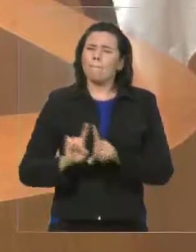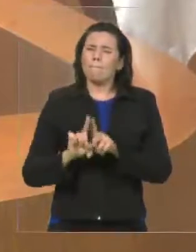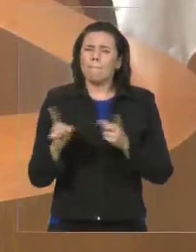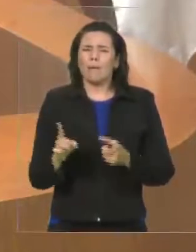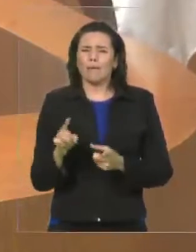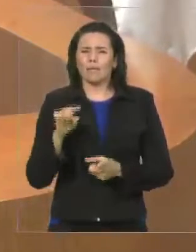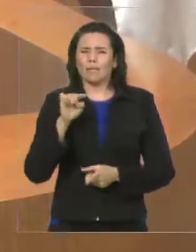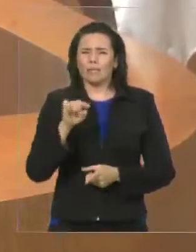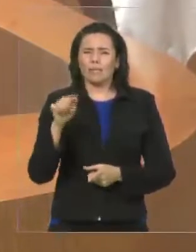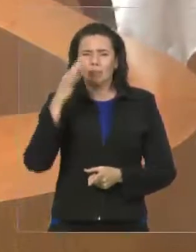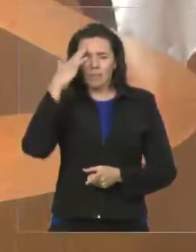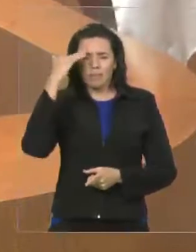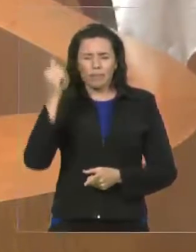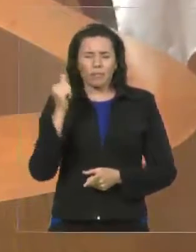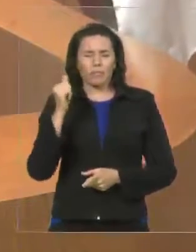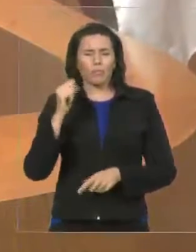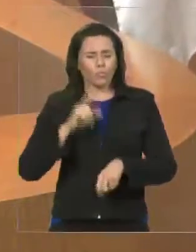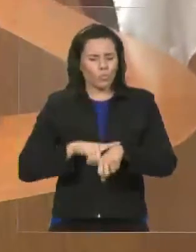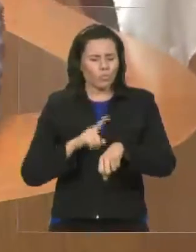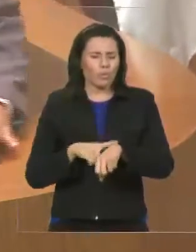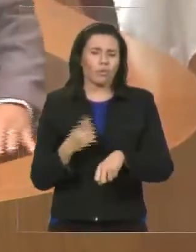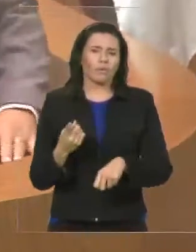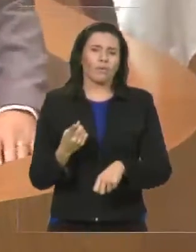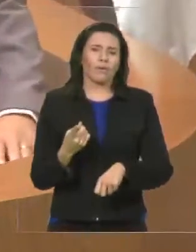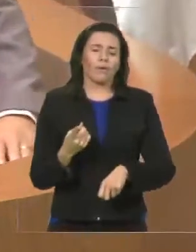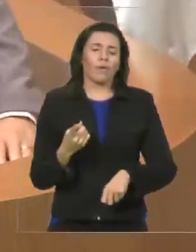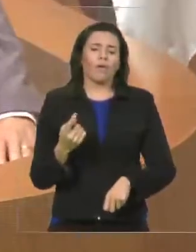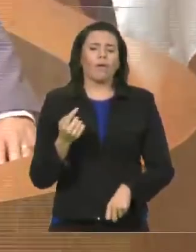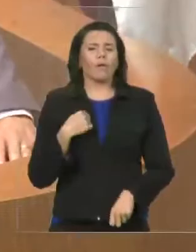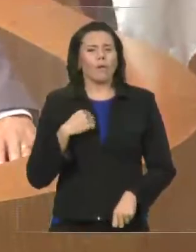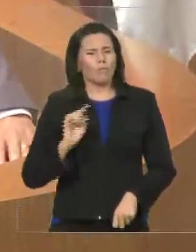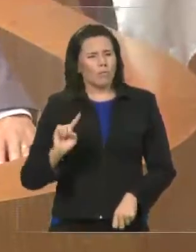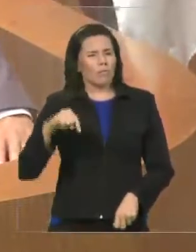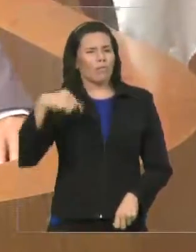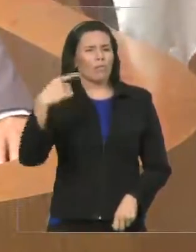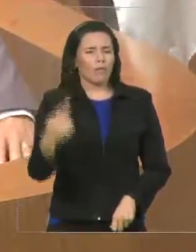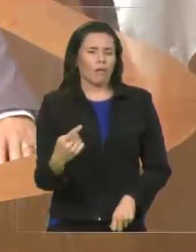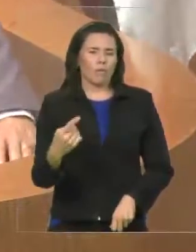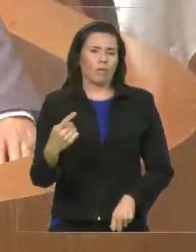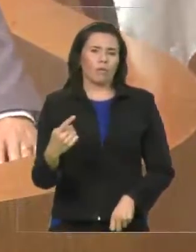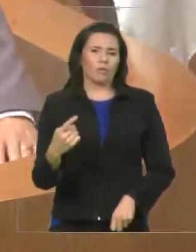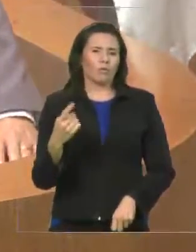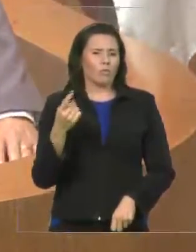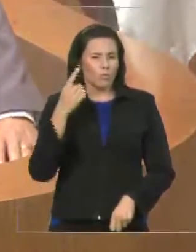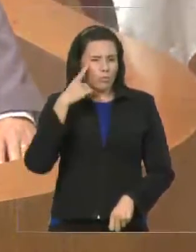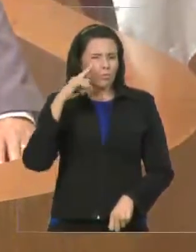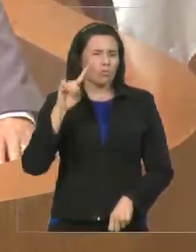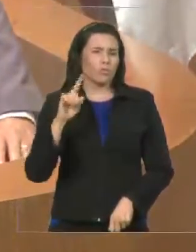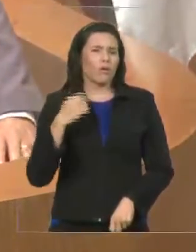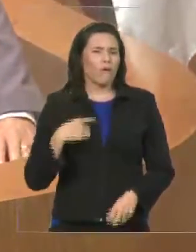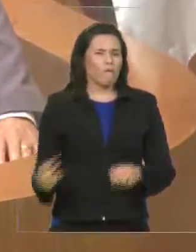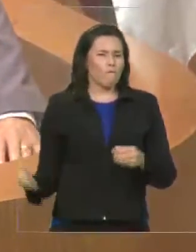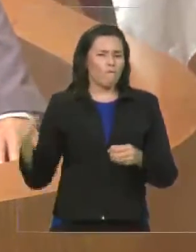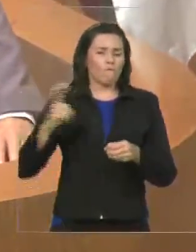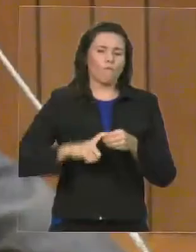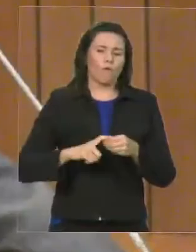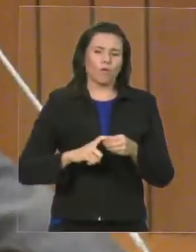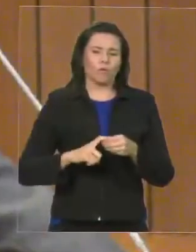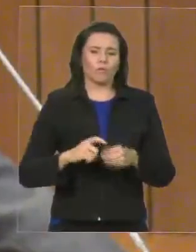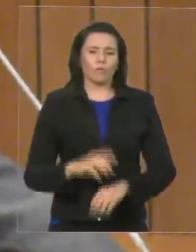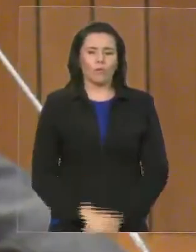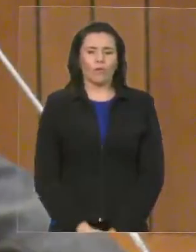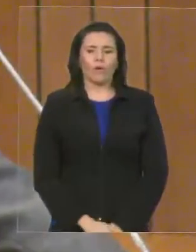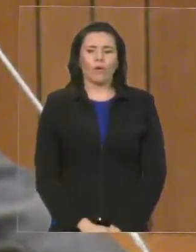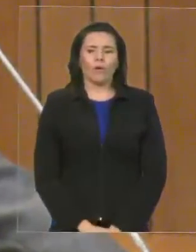da hora, eu me reservo simplesmente para, deputado Hélio, fazer esse que